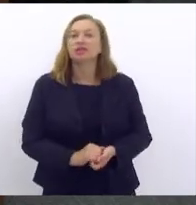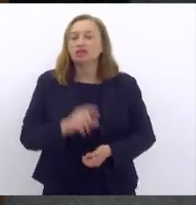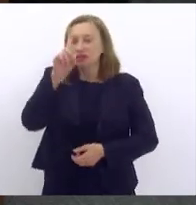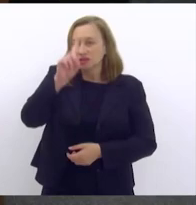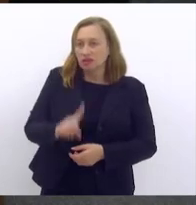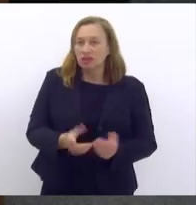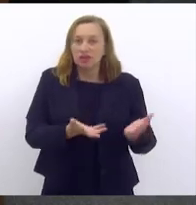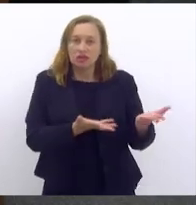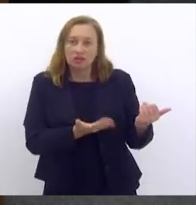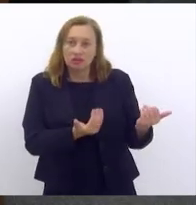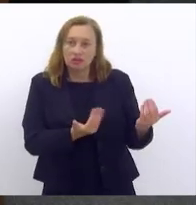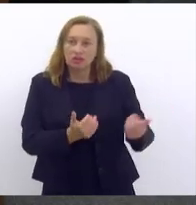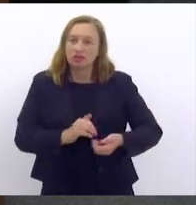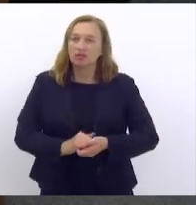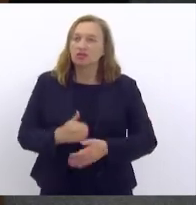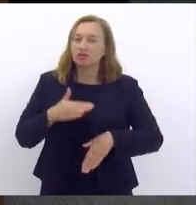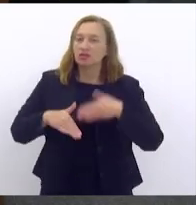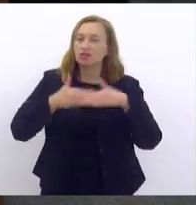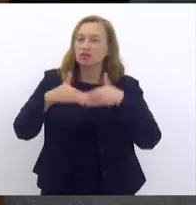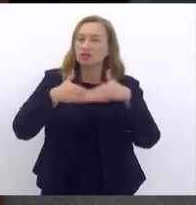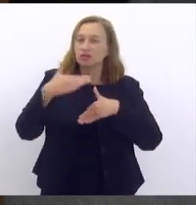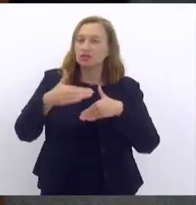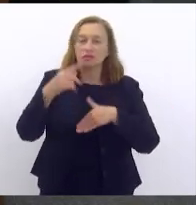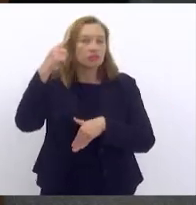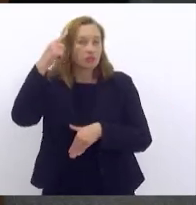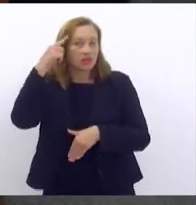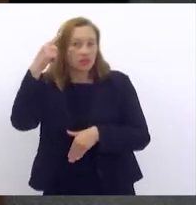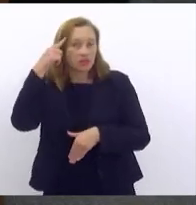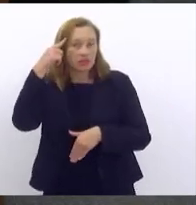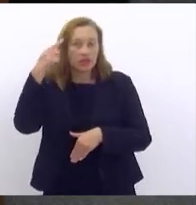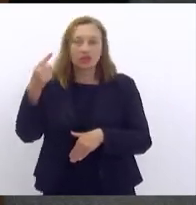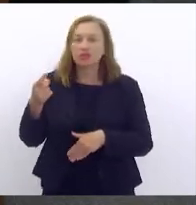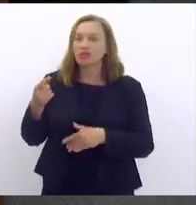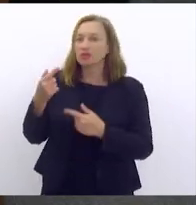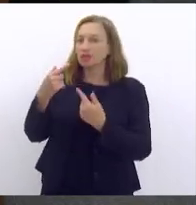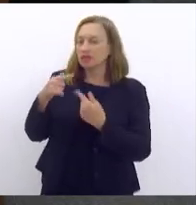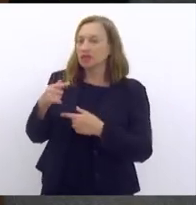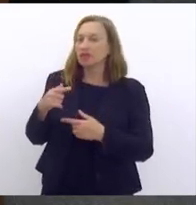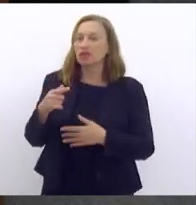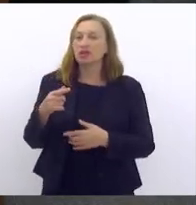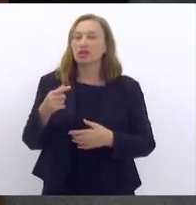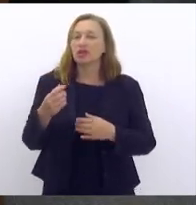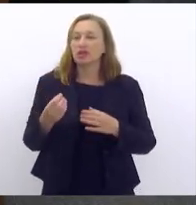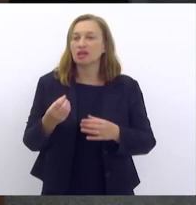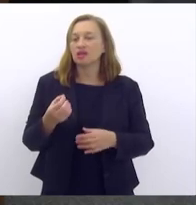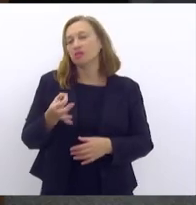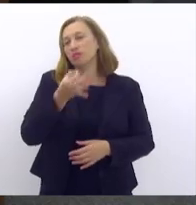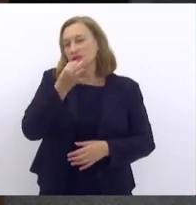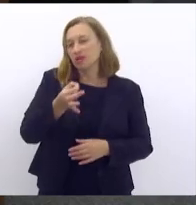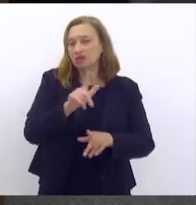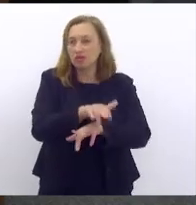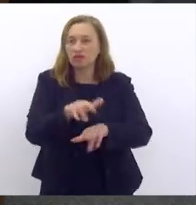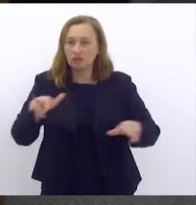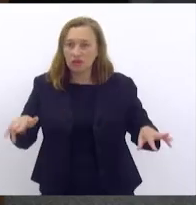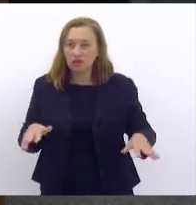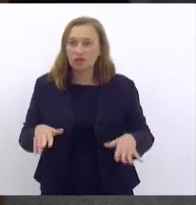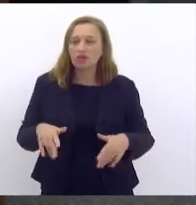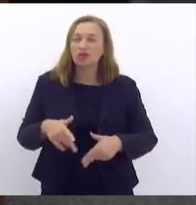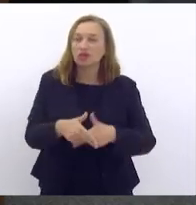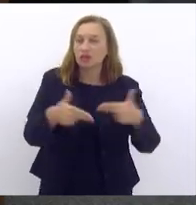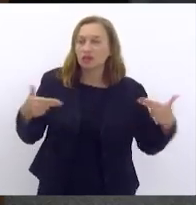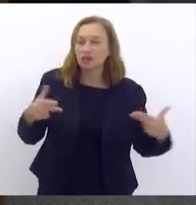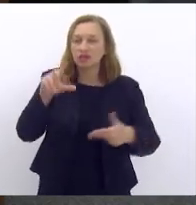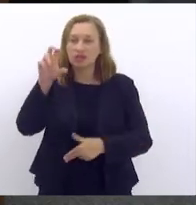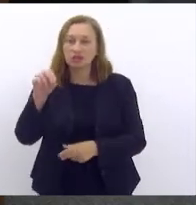da juventude, desenvolvendo pensamento crítico e criativo. Então, o movimento hip-hop nesse